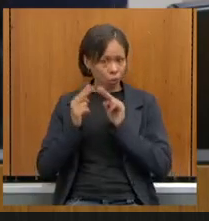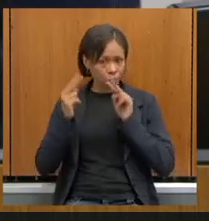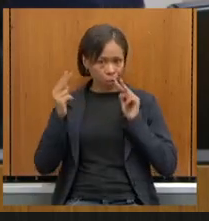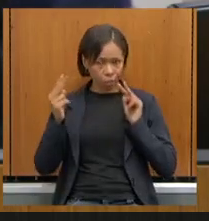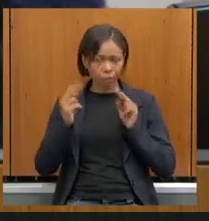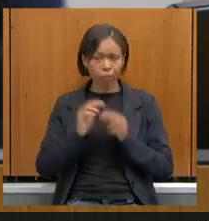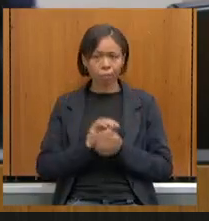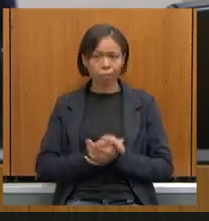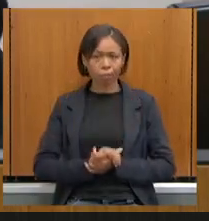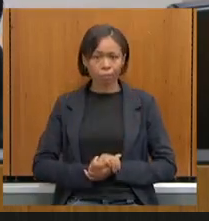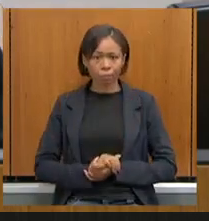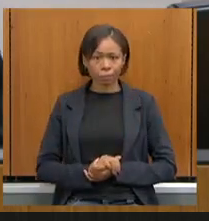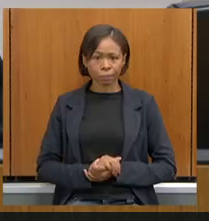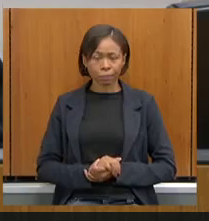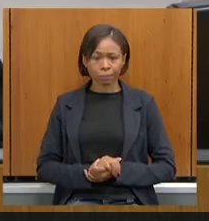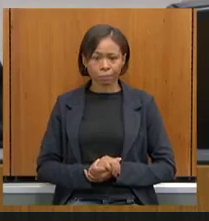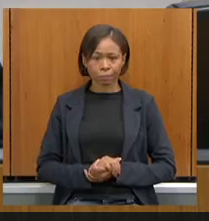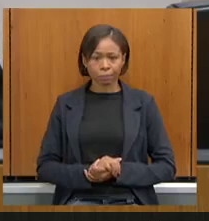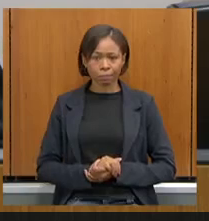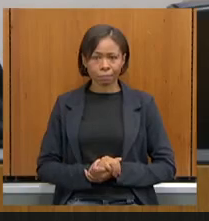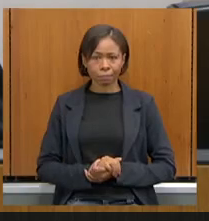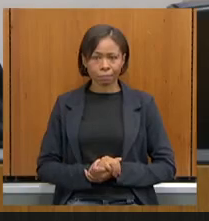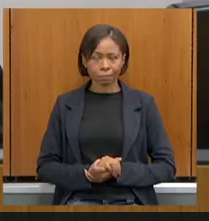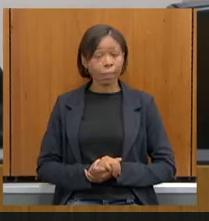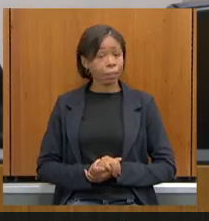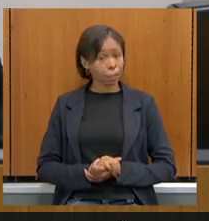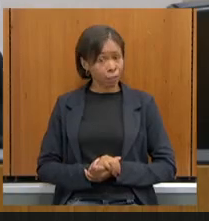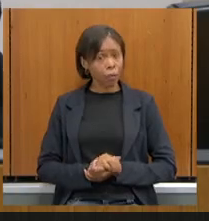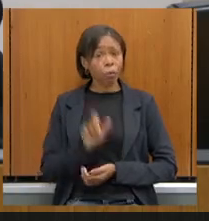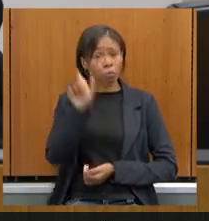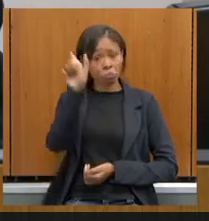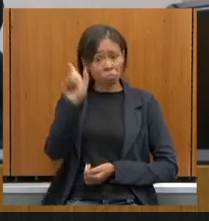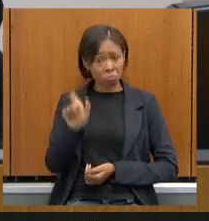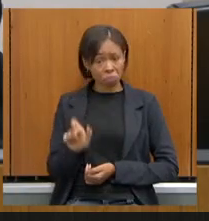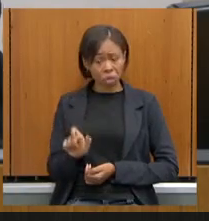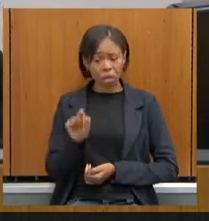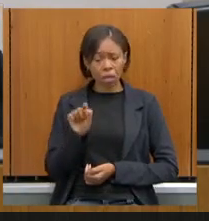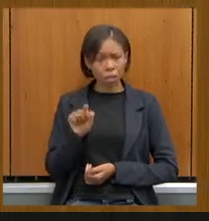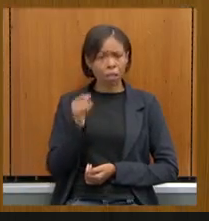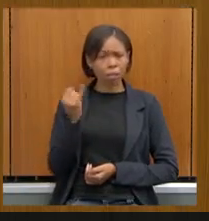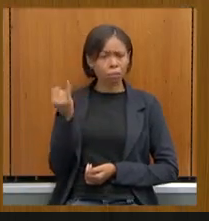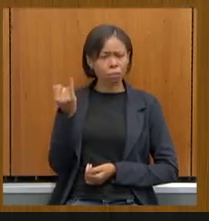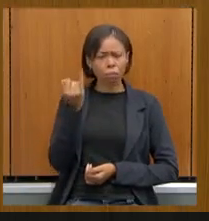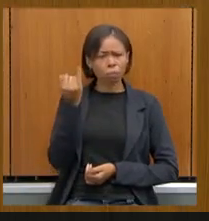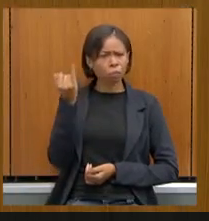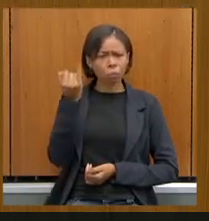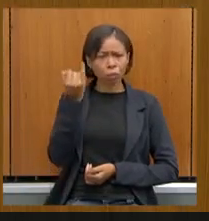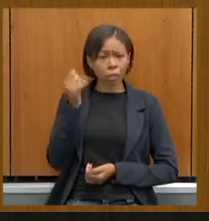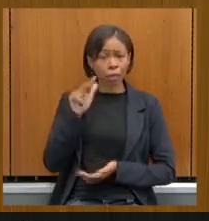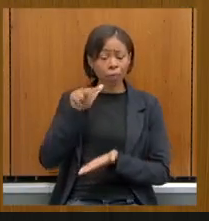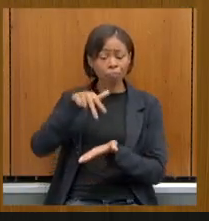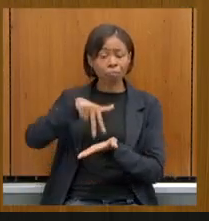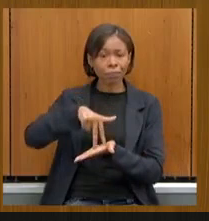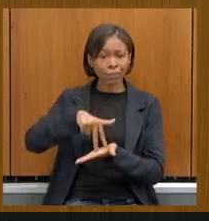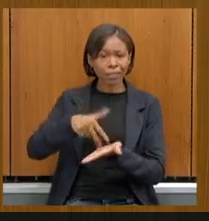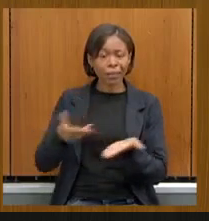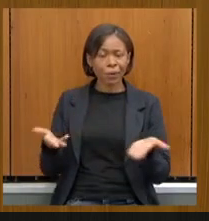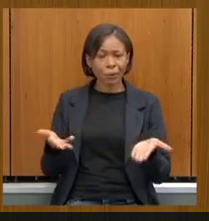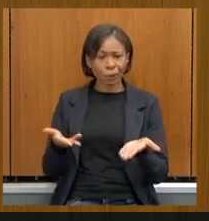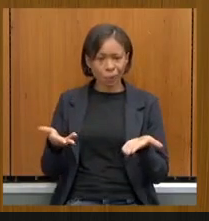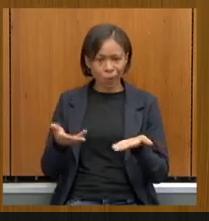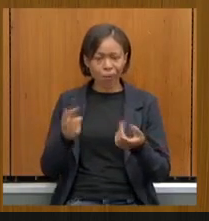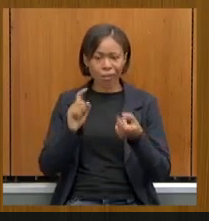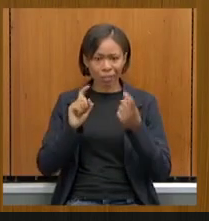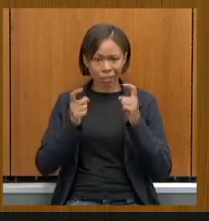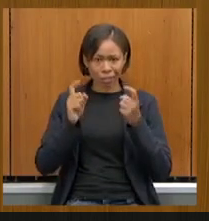secretário, com uma presença importantíssima, nesta nossa reunião de